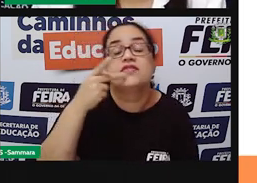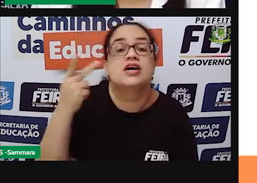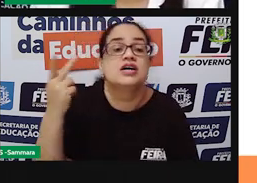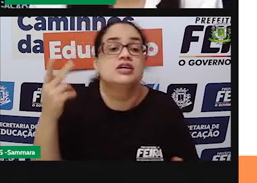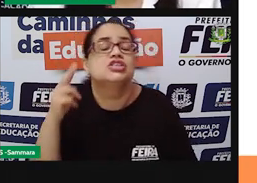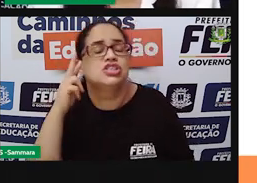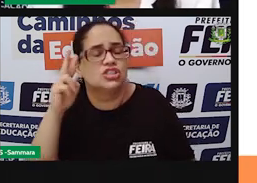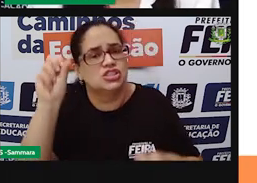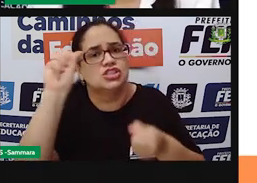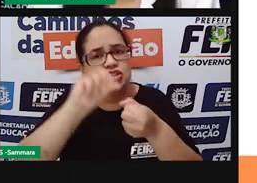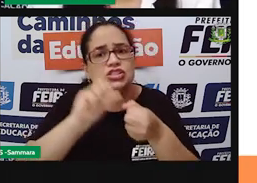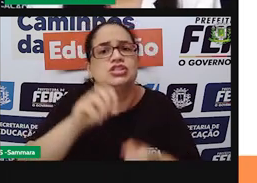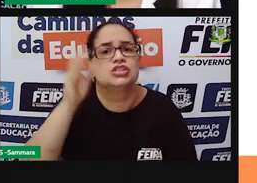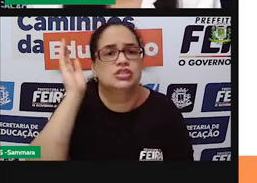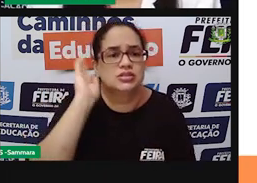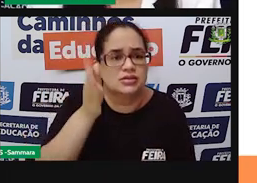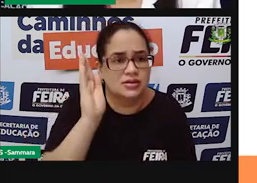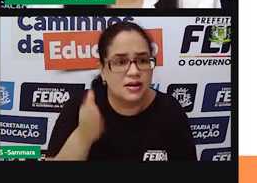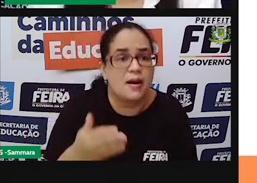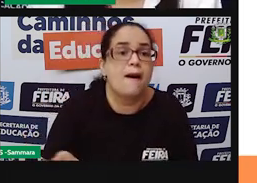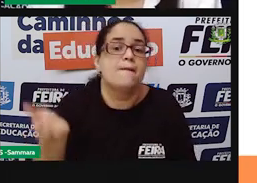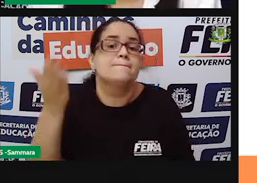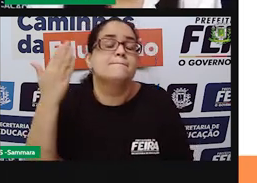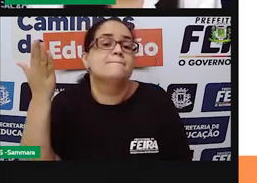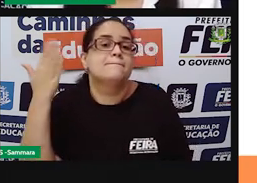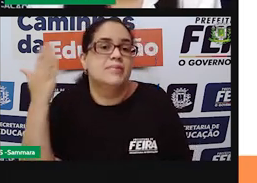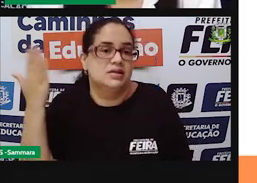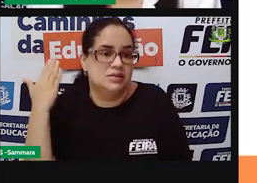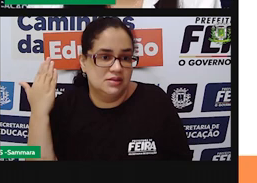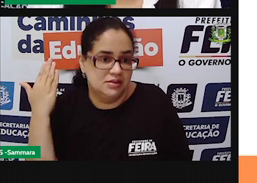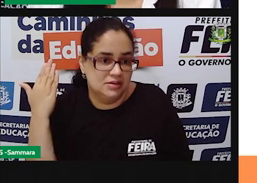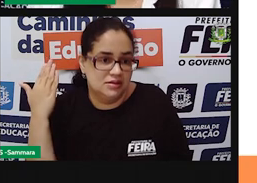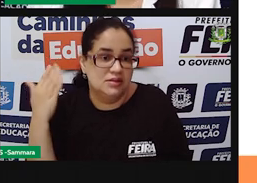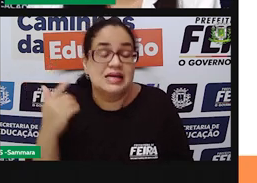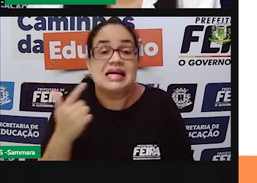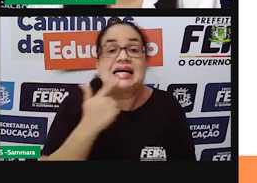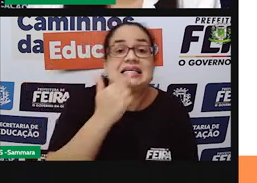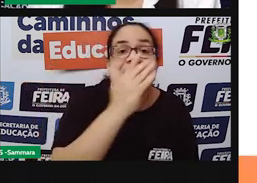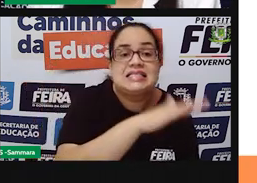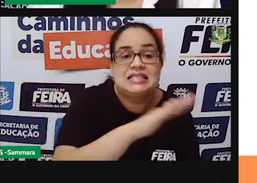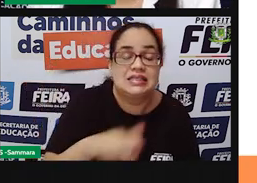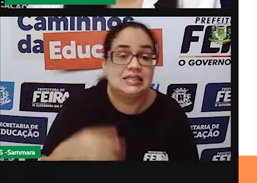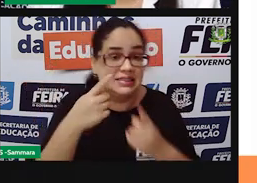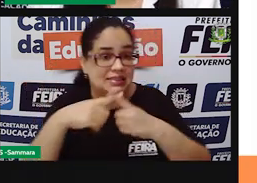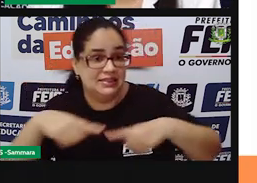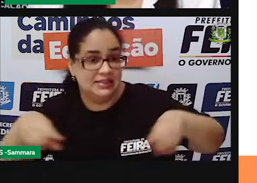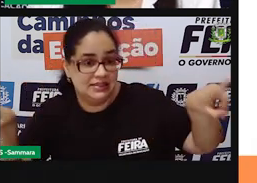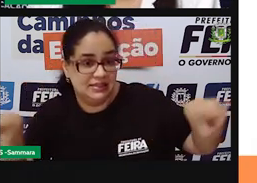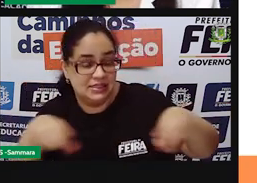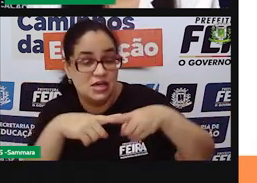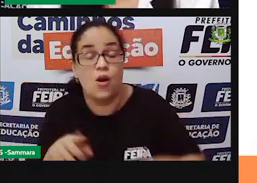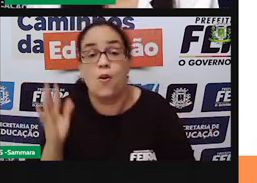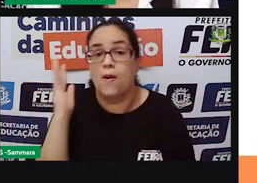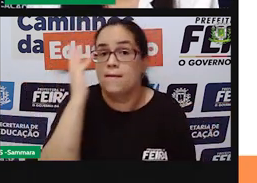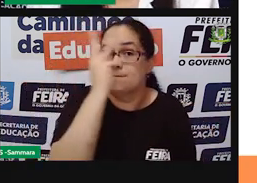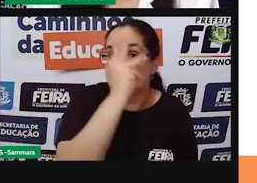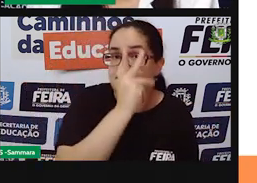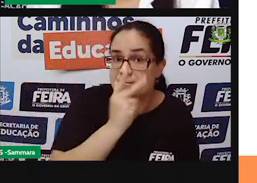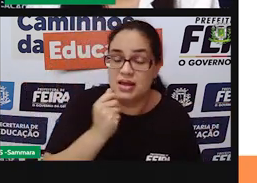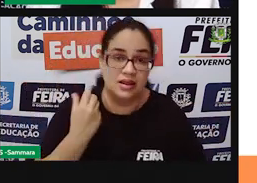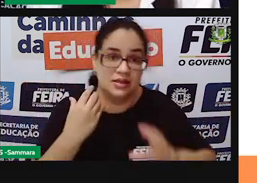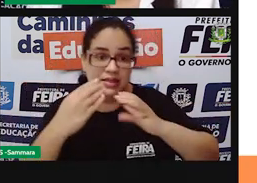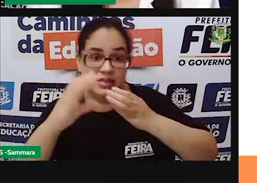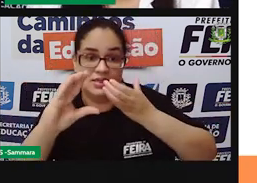foi feito. Então, está no passado. As crianças cantaram uma bela